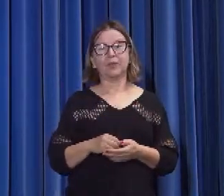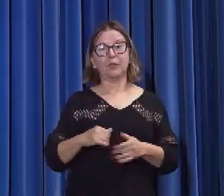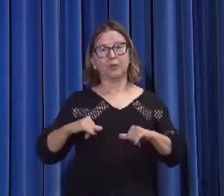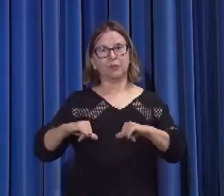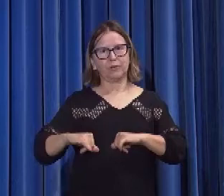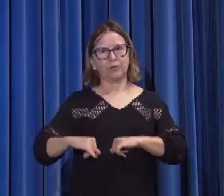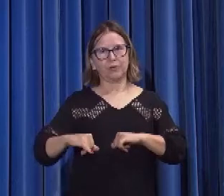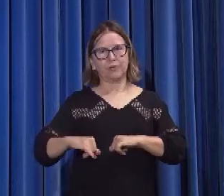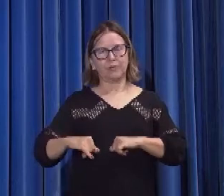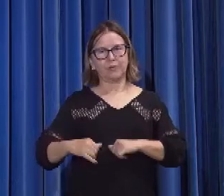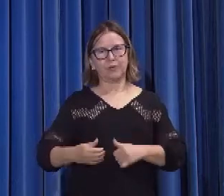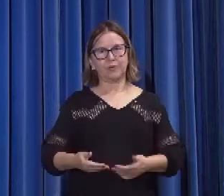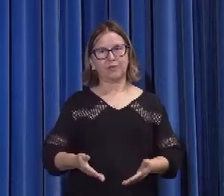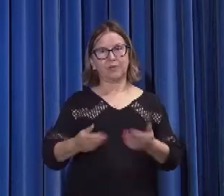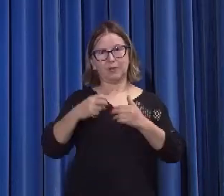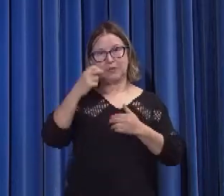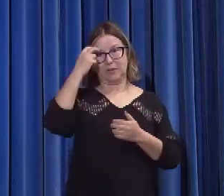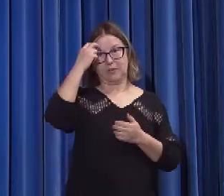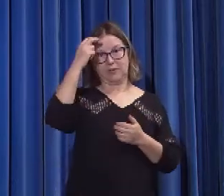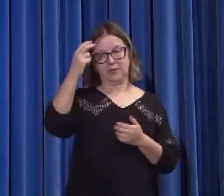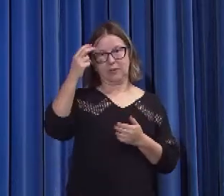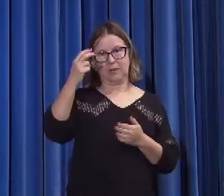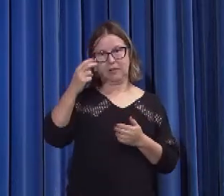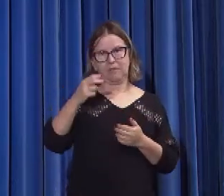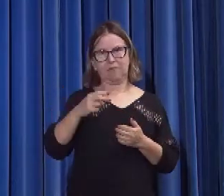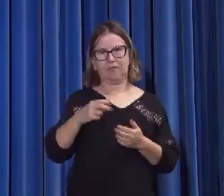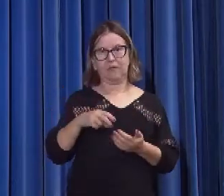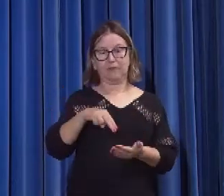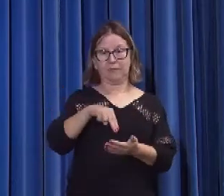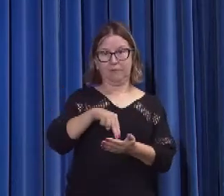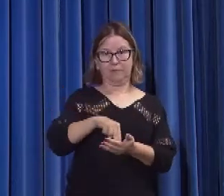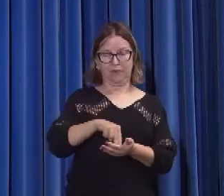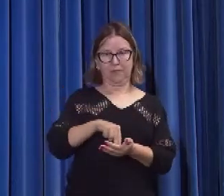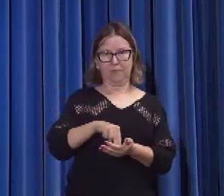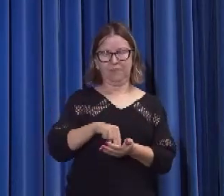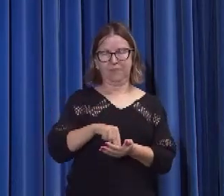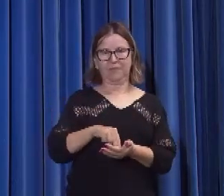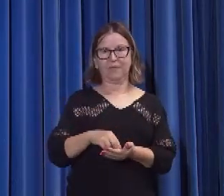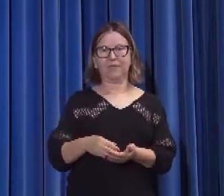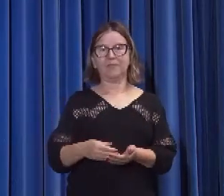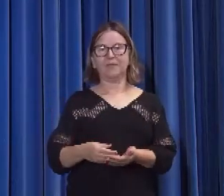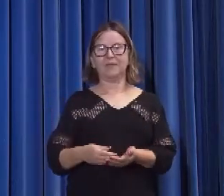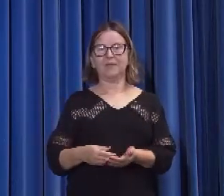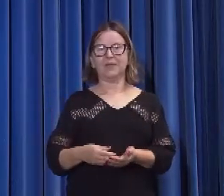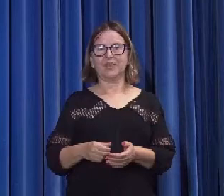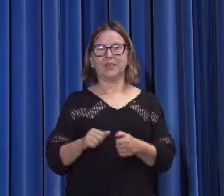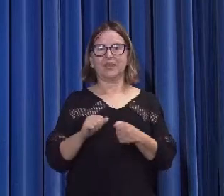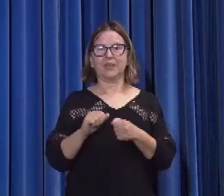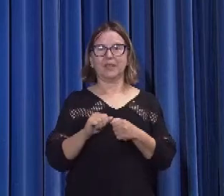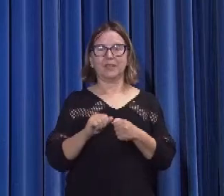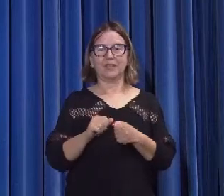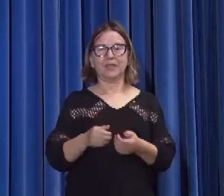nos capacitar a resistir e forjar em nós o caráter de